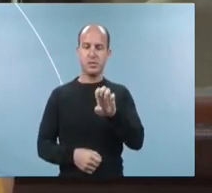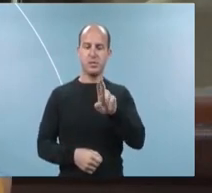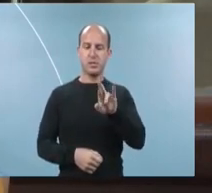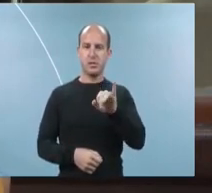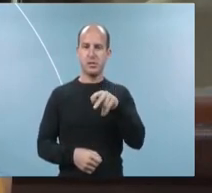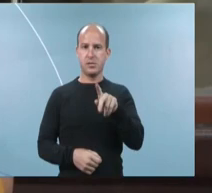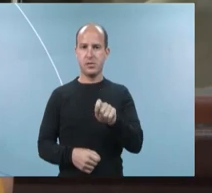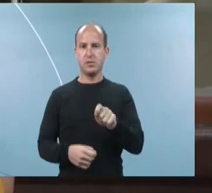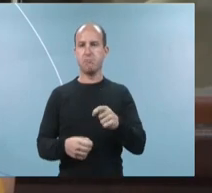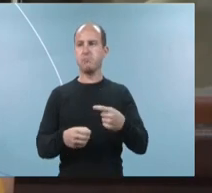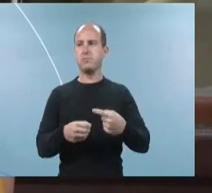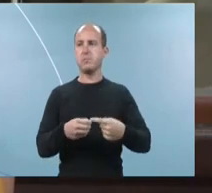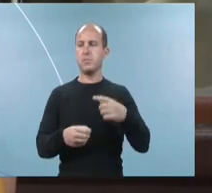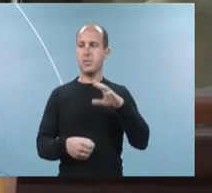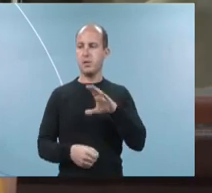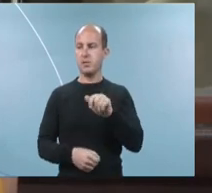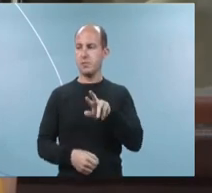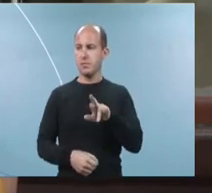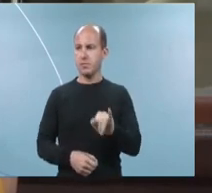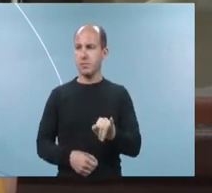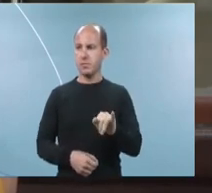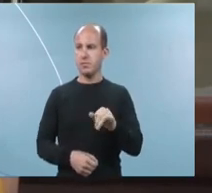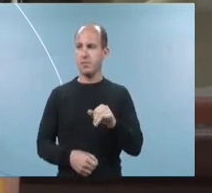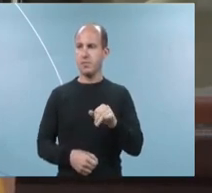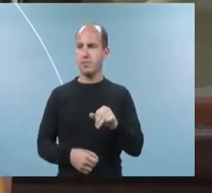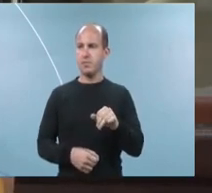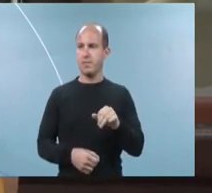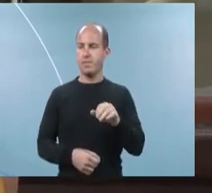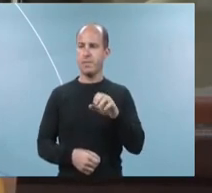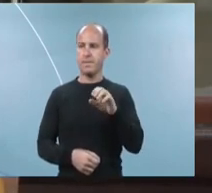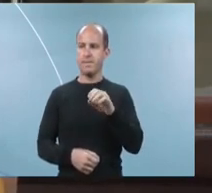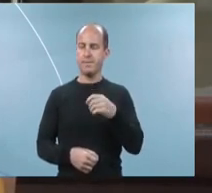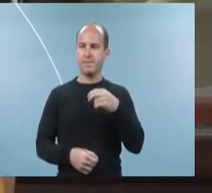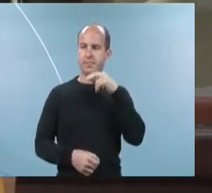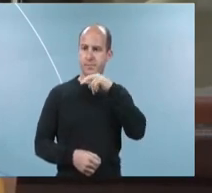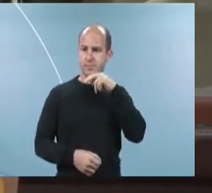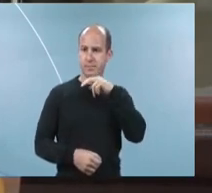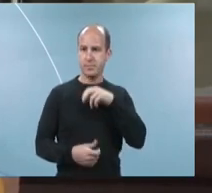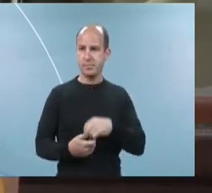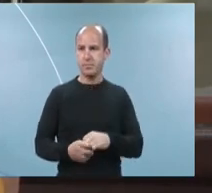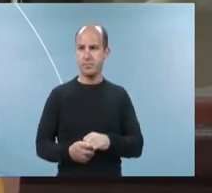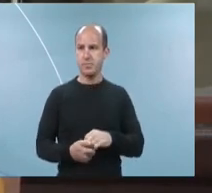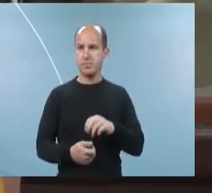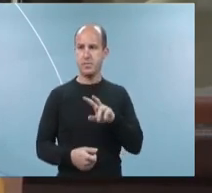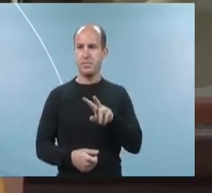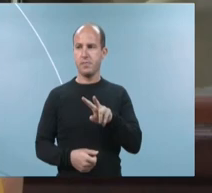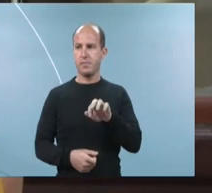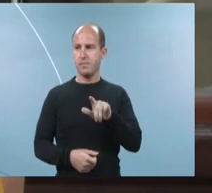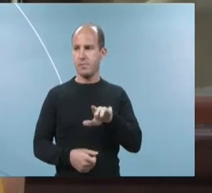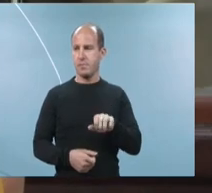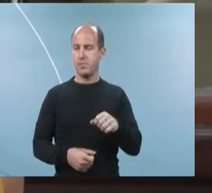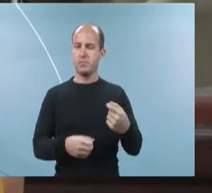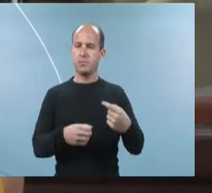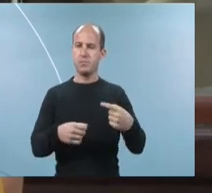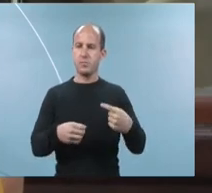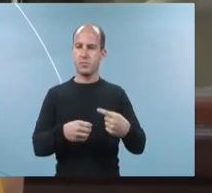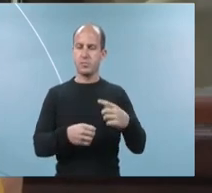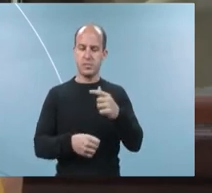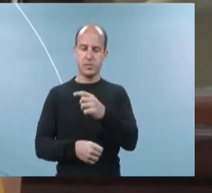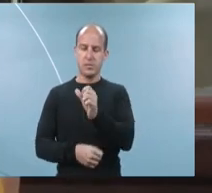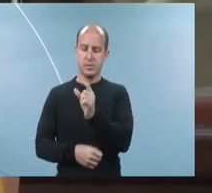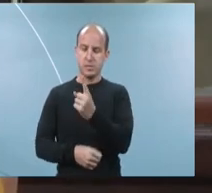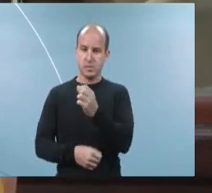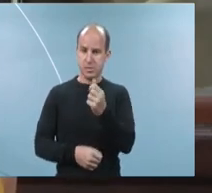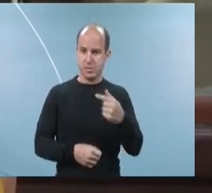de Acari, Valéria Lisboa de Calazães, de Natal. Dos 167 municípios